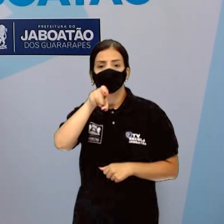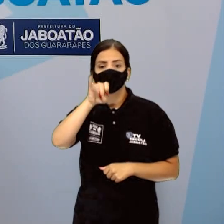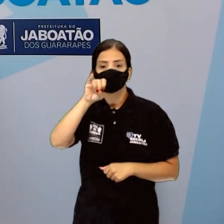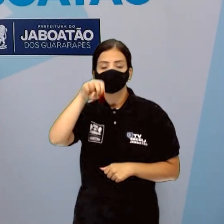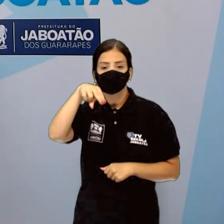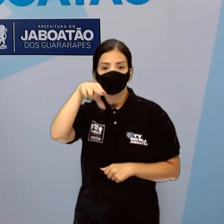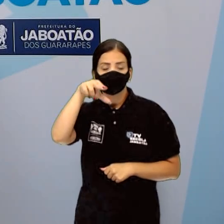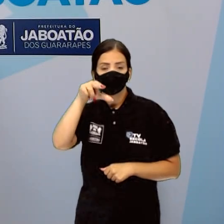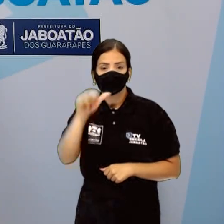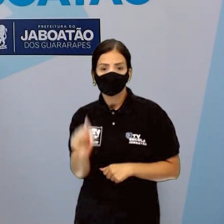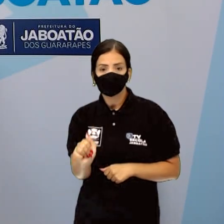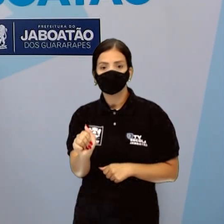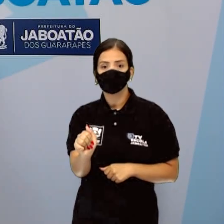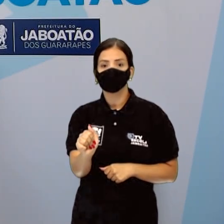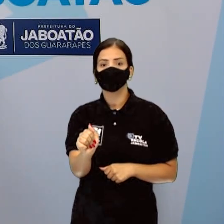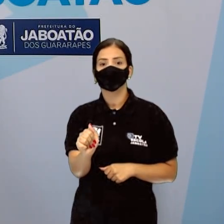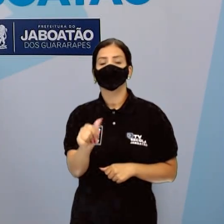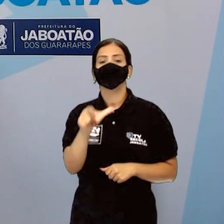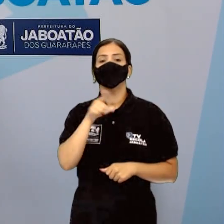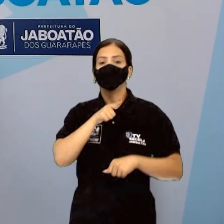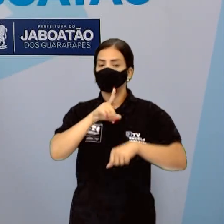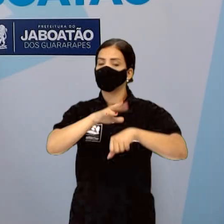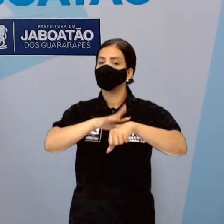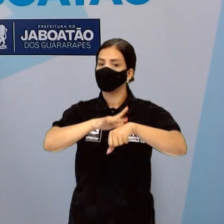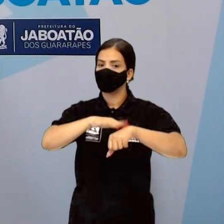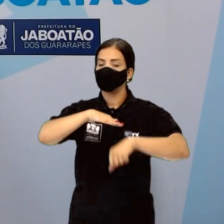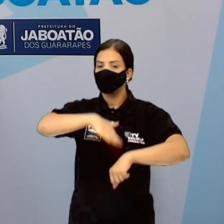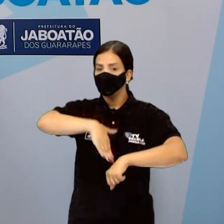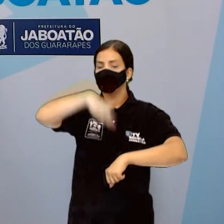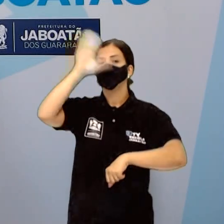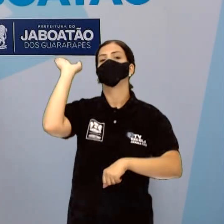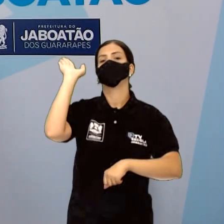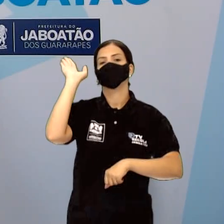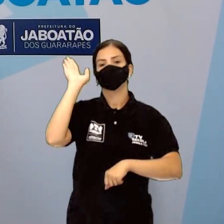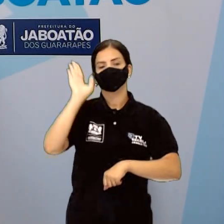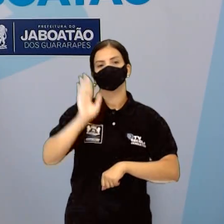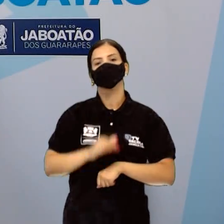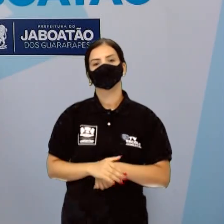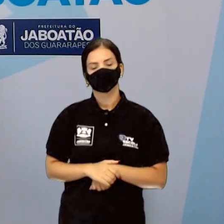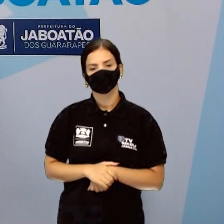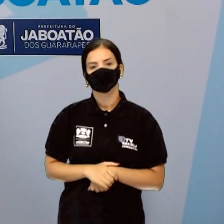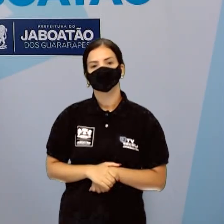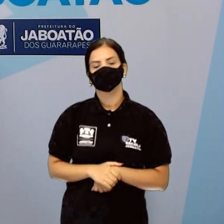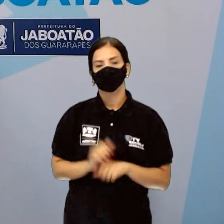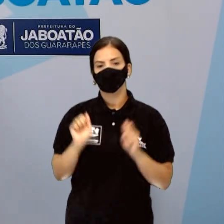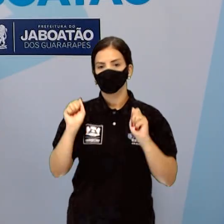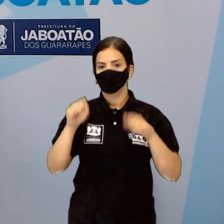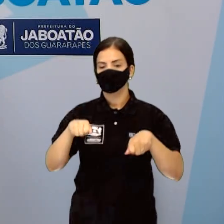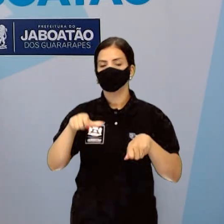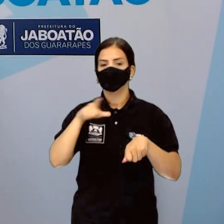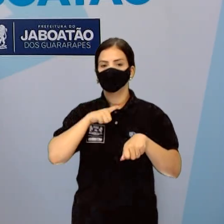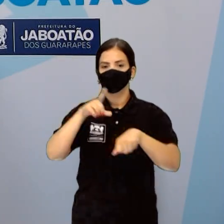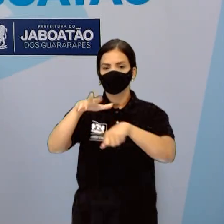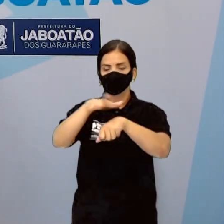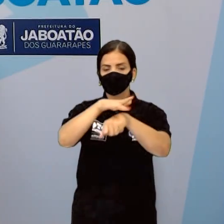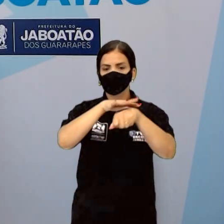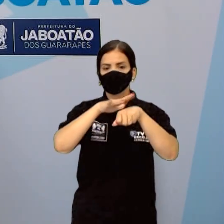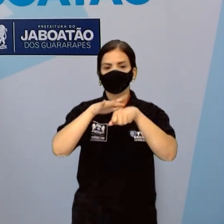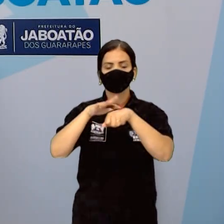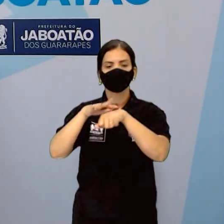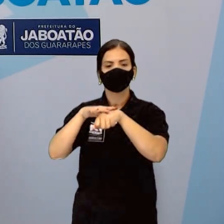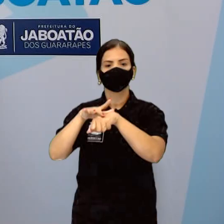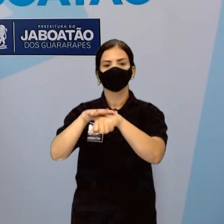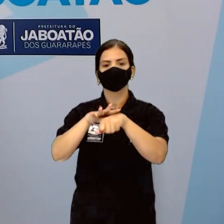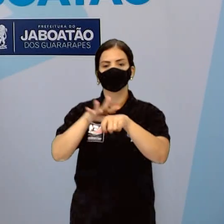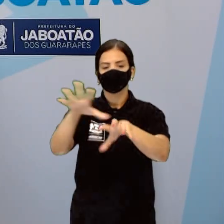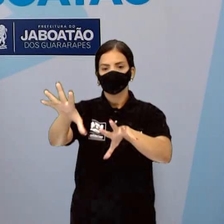bactérias gram-negativas tenha uma patogenicidade maior, ou seja, uma capacidade maior de provocar doenças naqueles organismos que elas infectam.